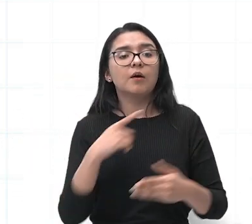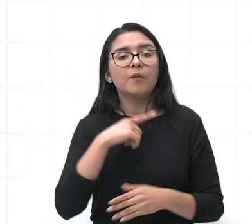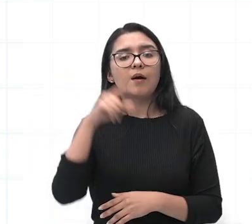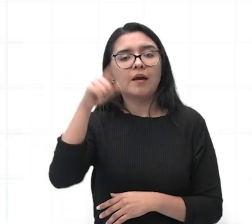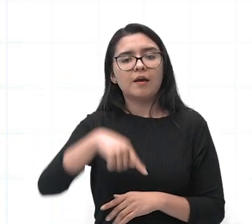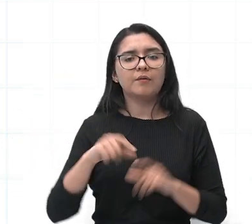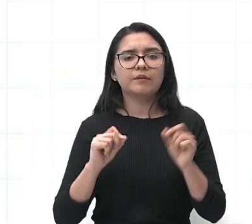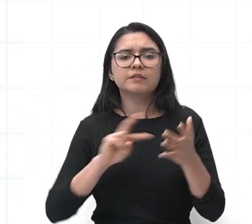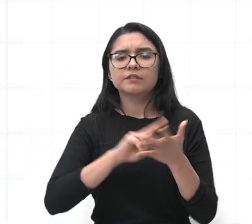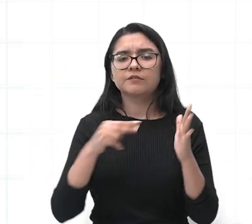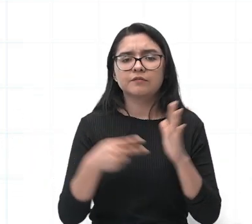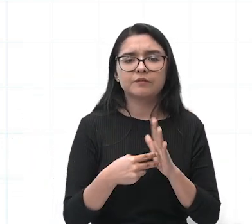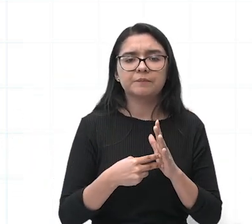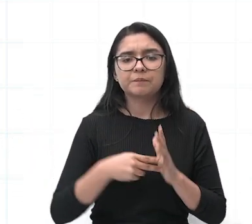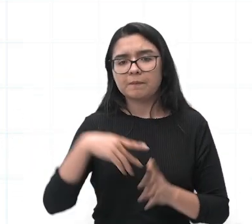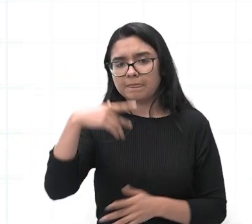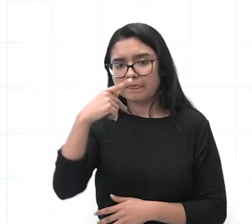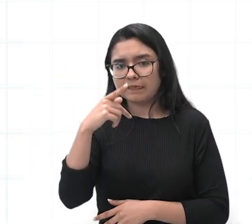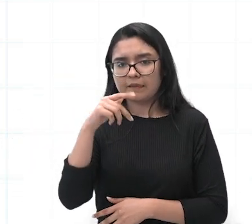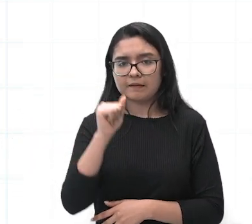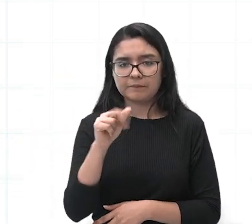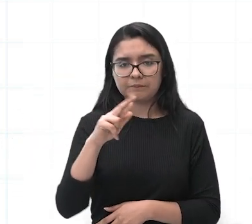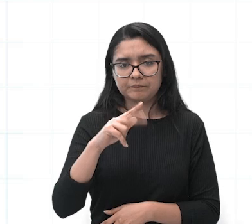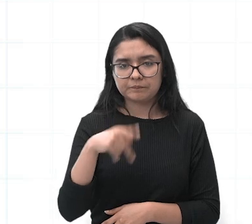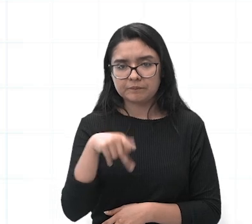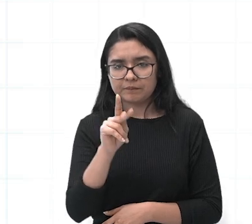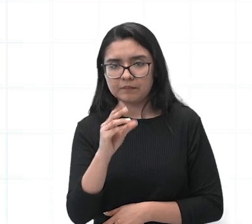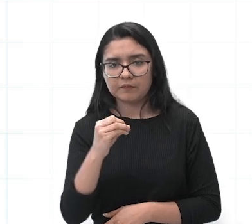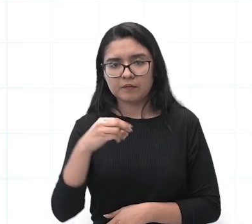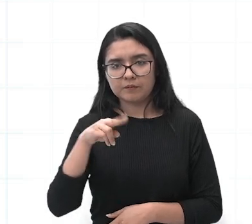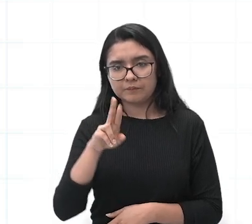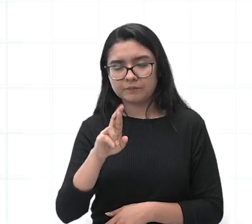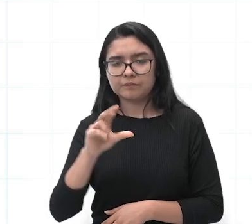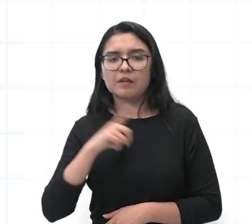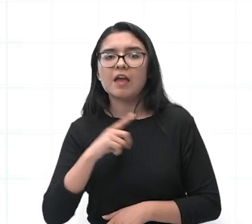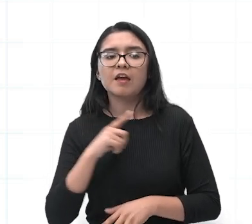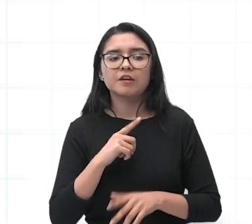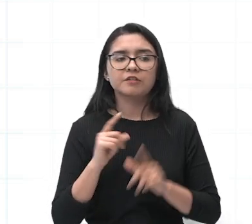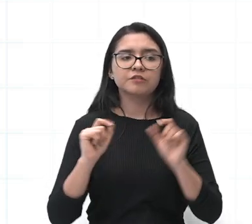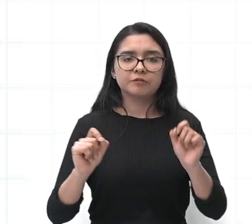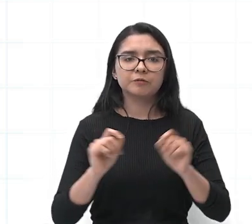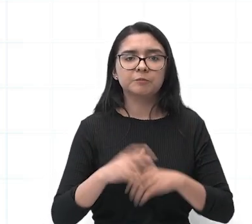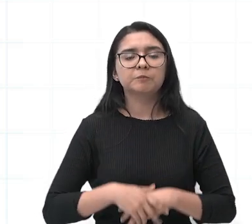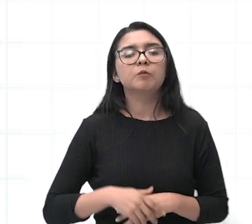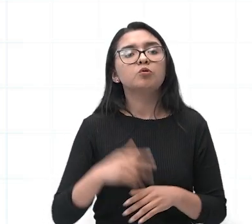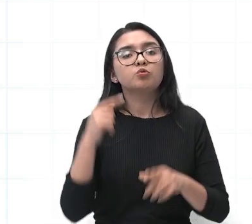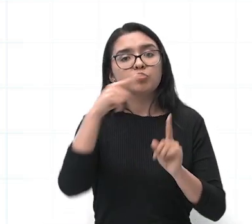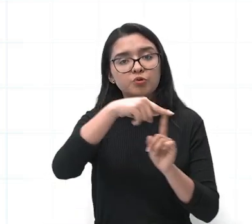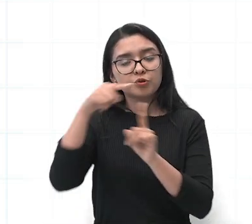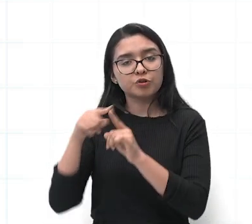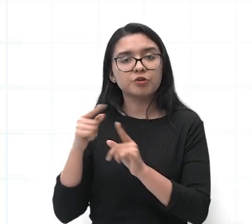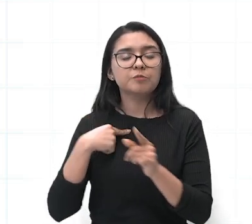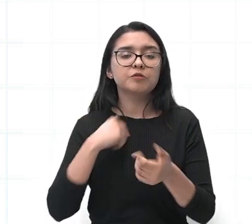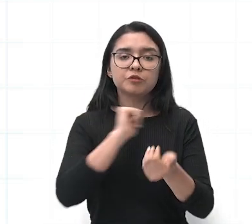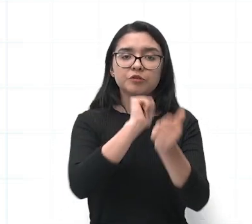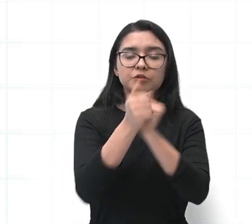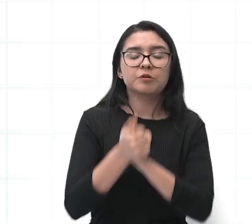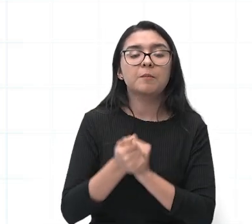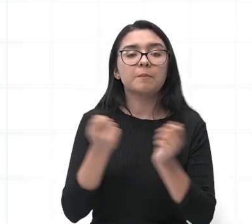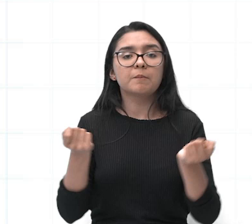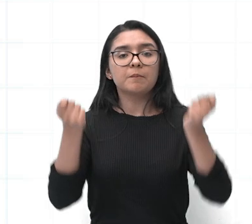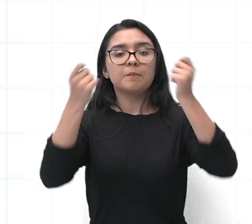um esporte de aventura, uma atividade de aventura, uma prática corporal de aventura, né? Que permite ao